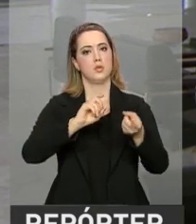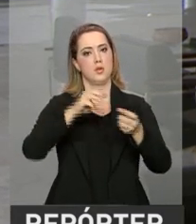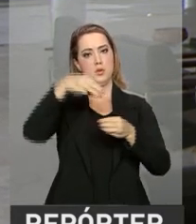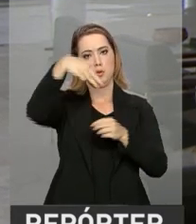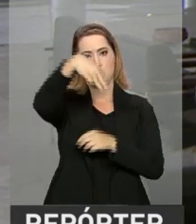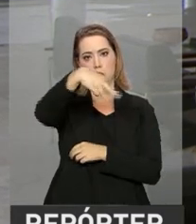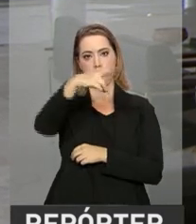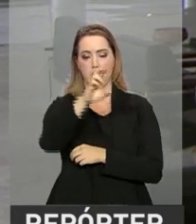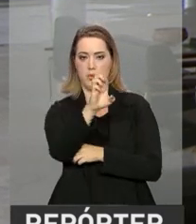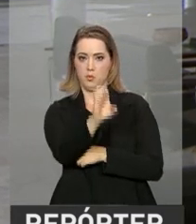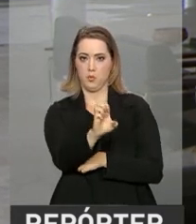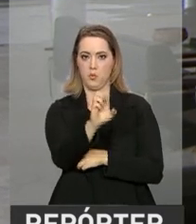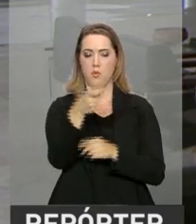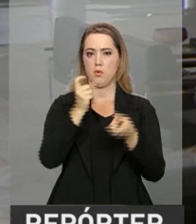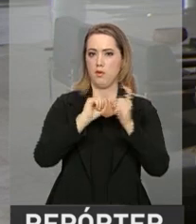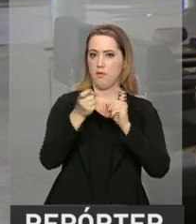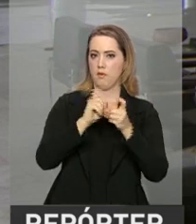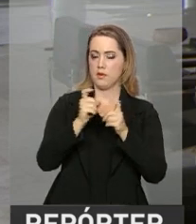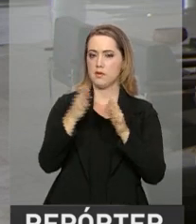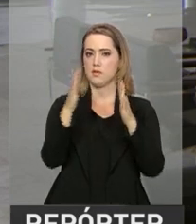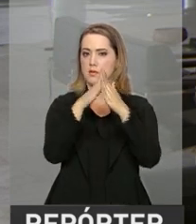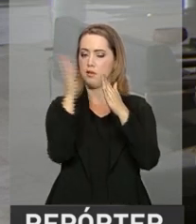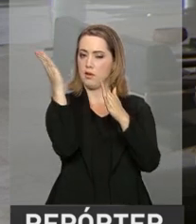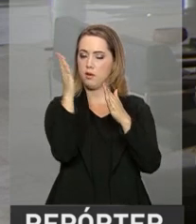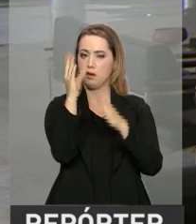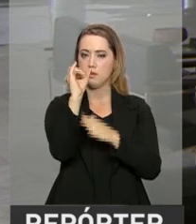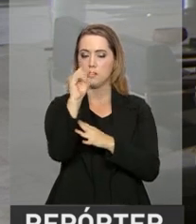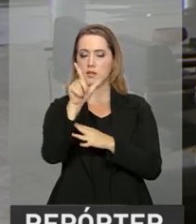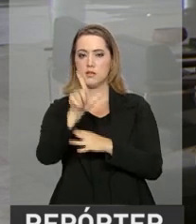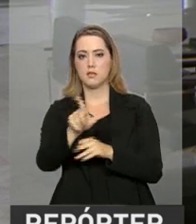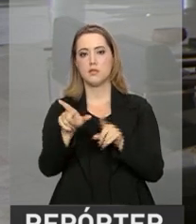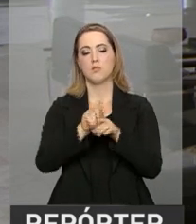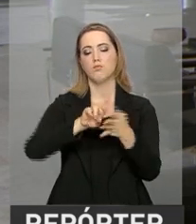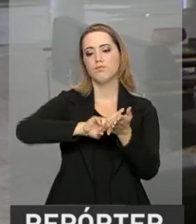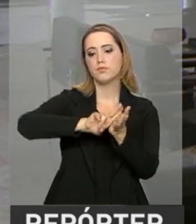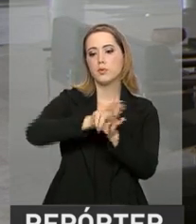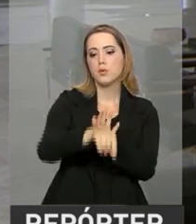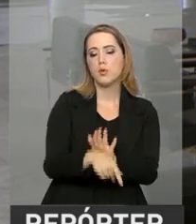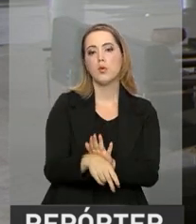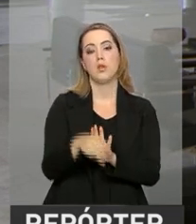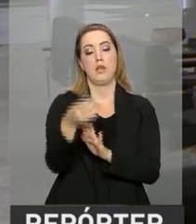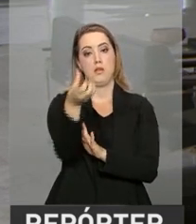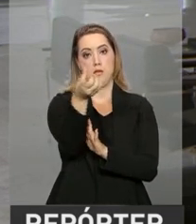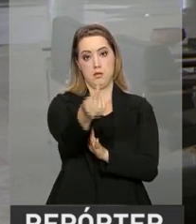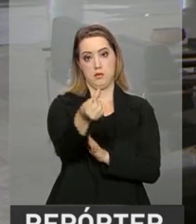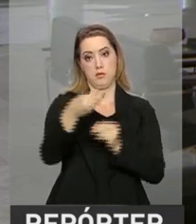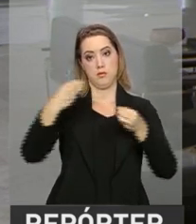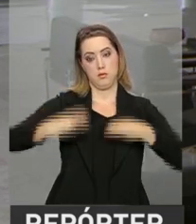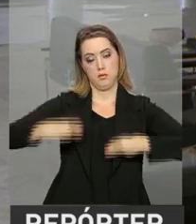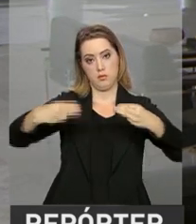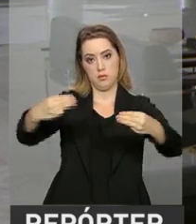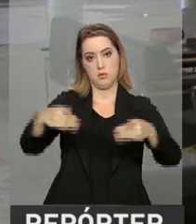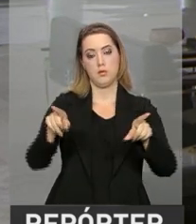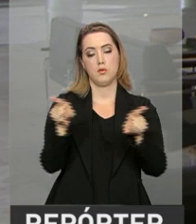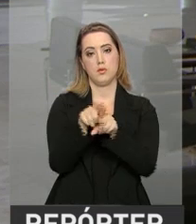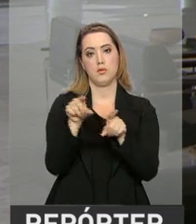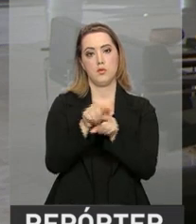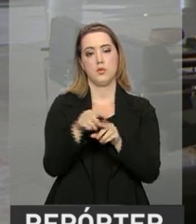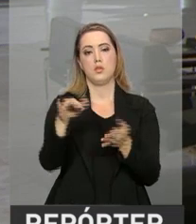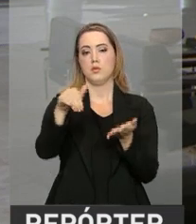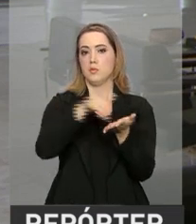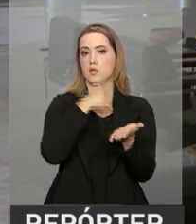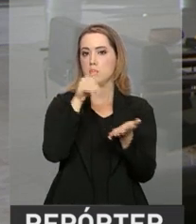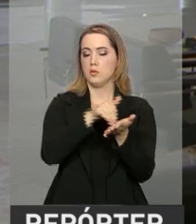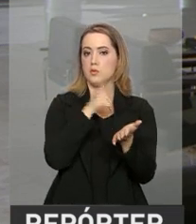Exteriores, Fazenda, Casa Civil, Agricultura, Indústria, Comércio Exterior e Serviços e Planejamento. E o secretário executivo